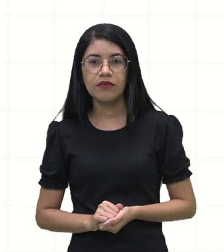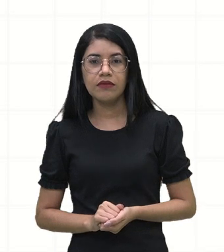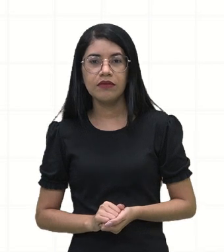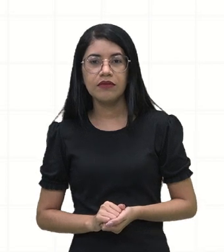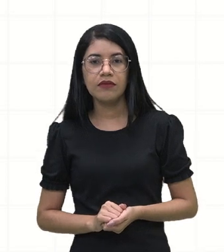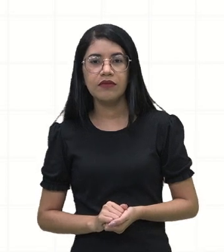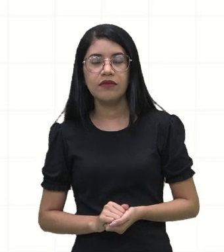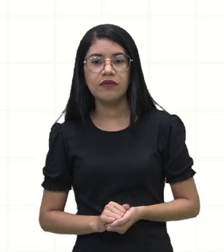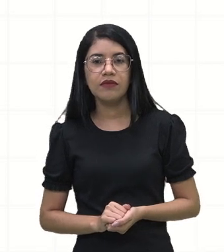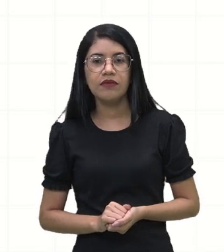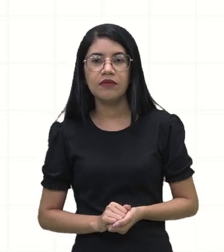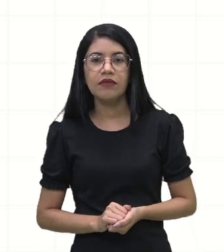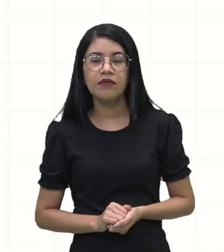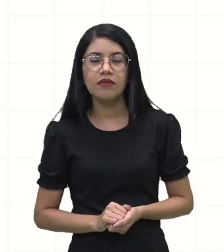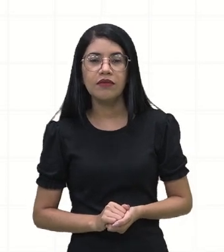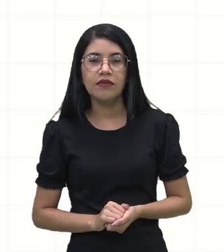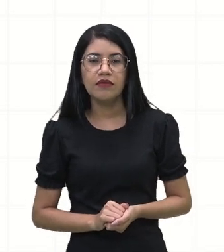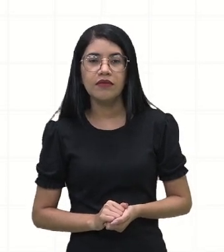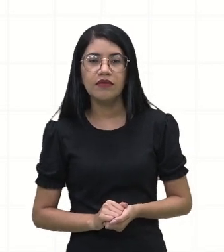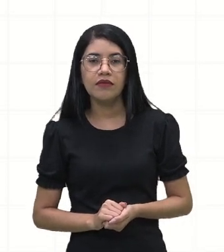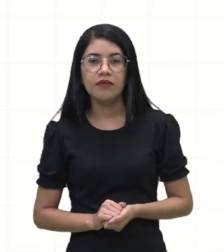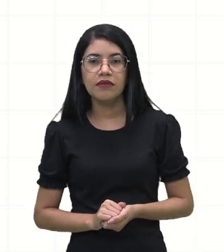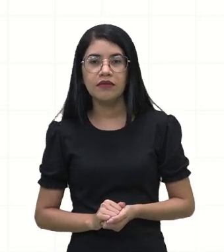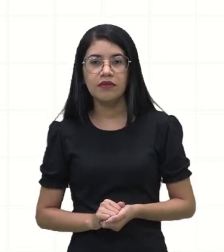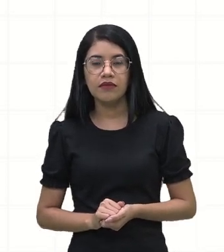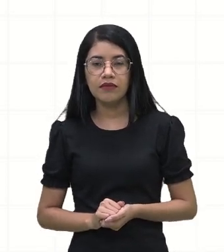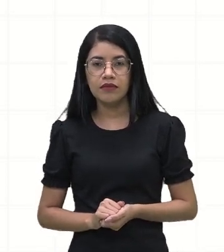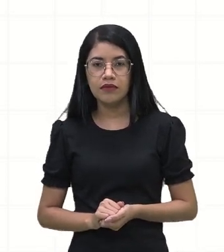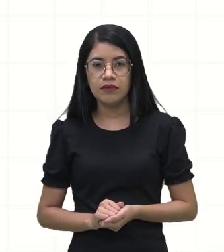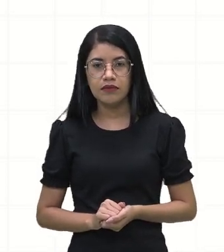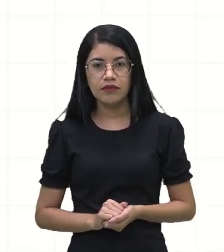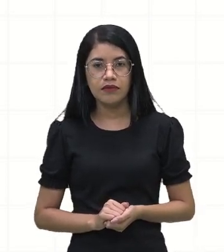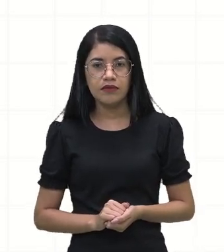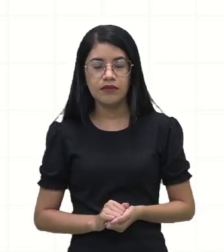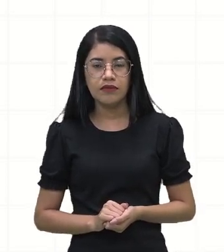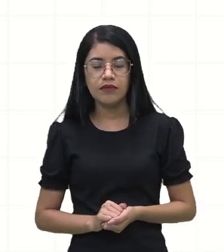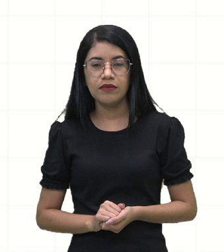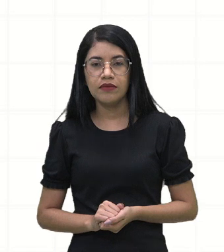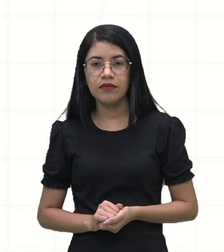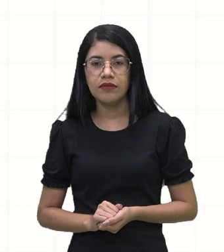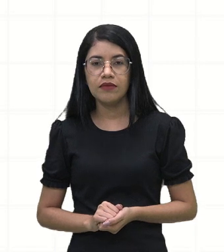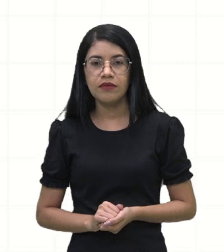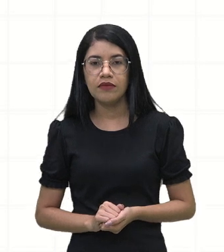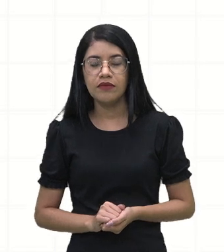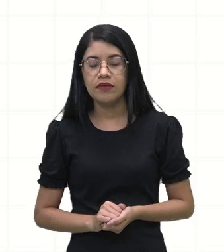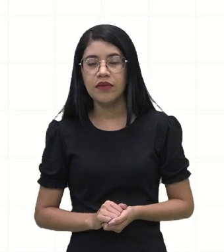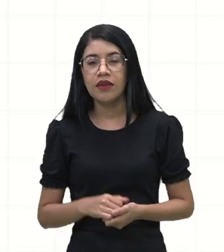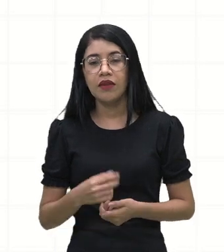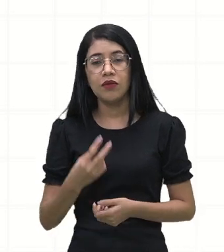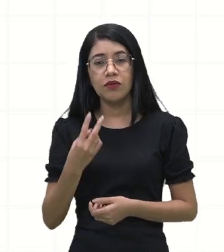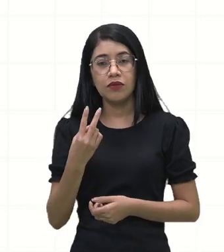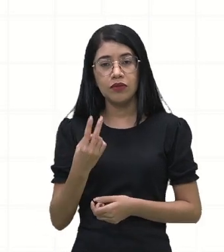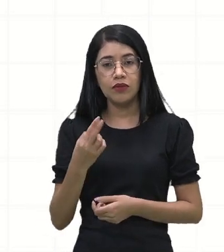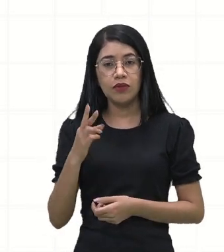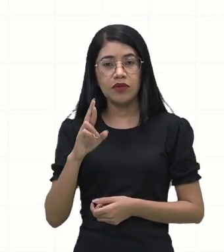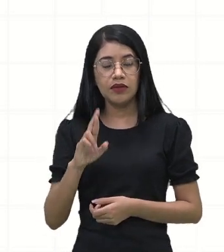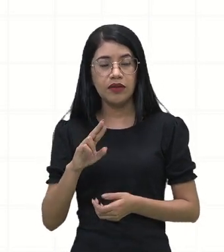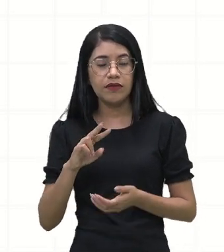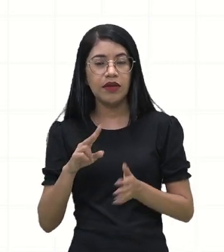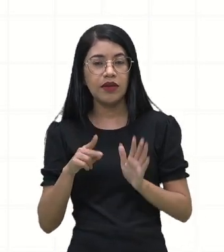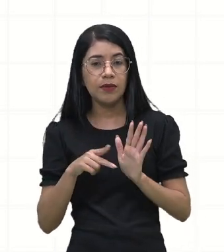da circunferência, tá? Ele é o raio. Então, 2R é igual ao